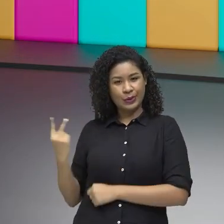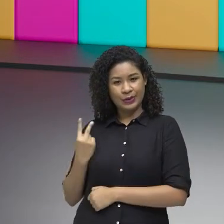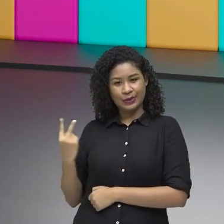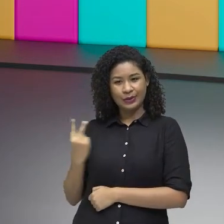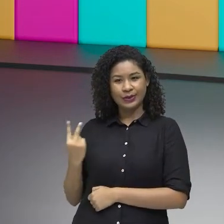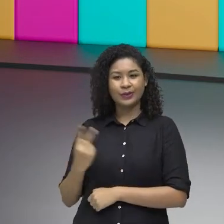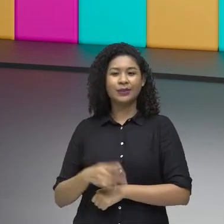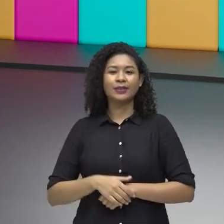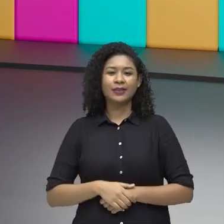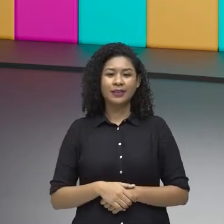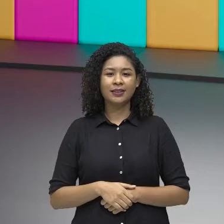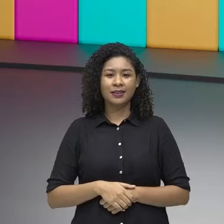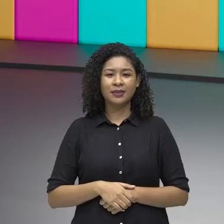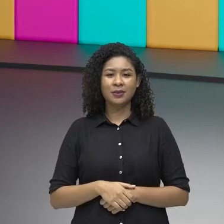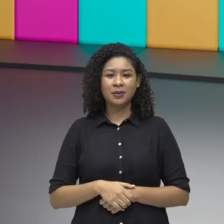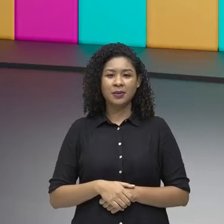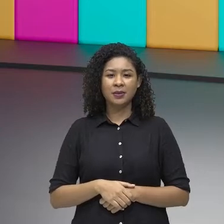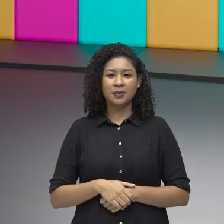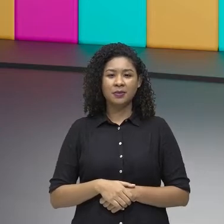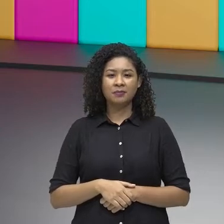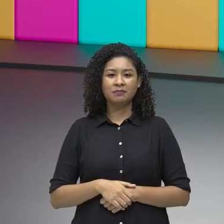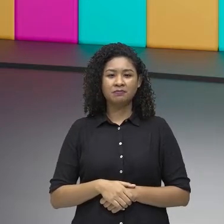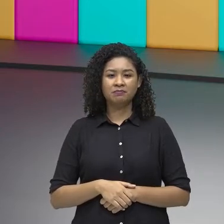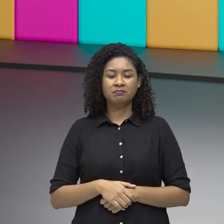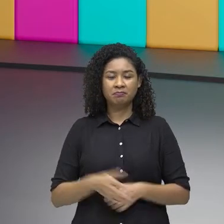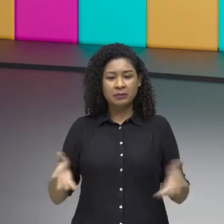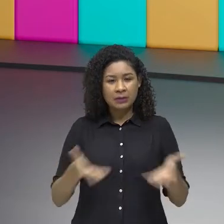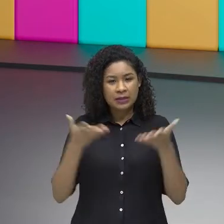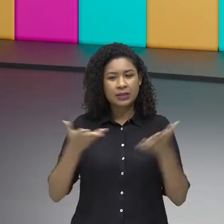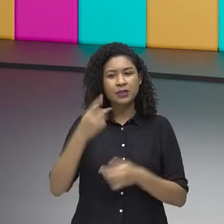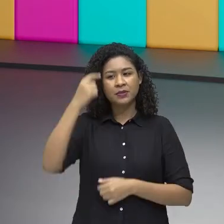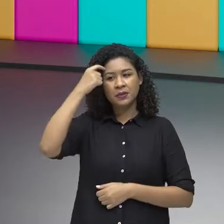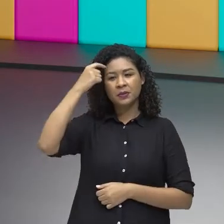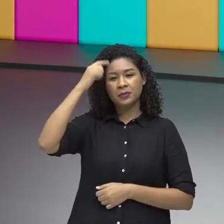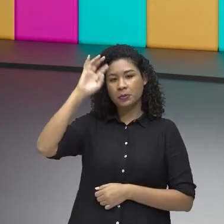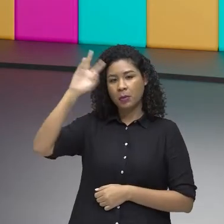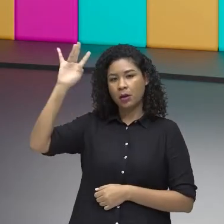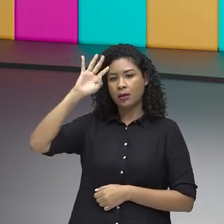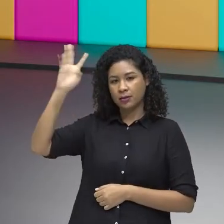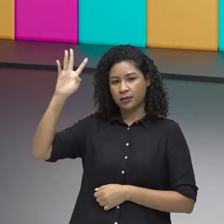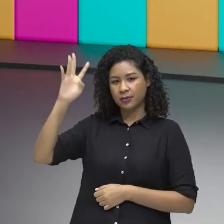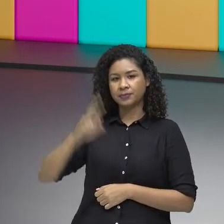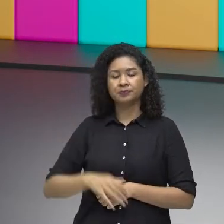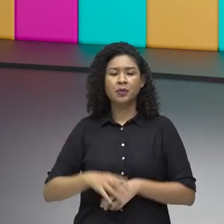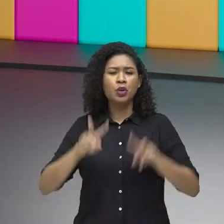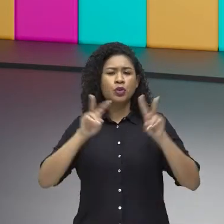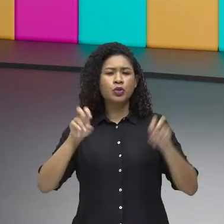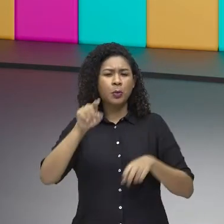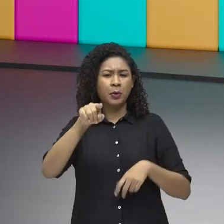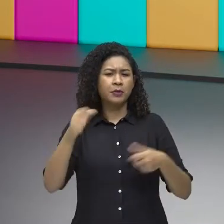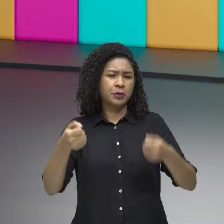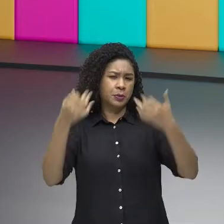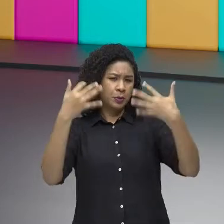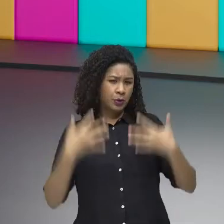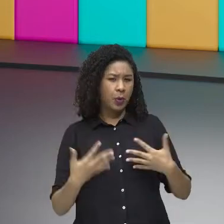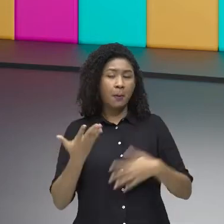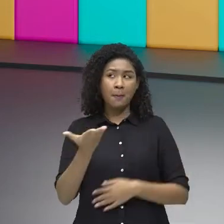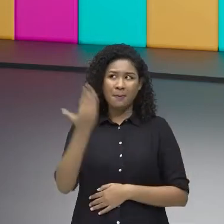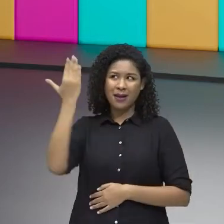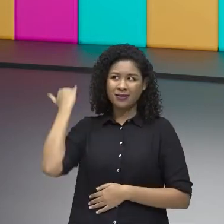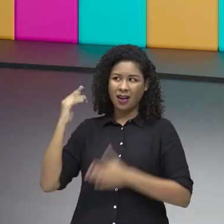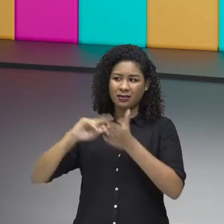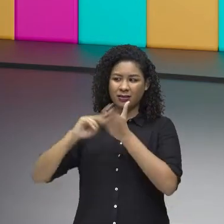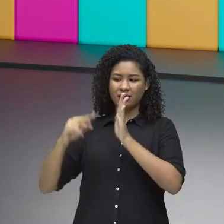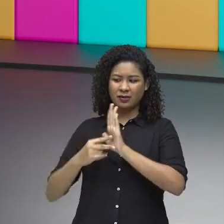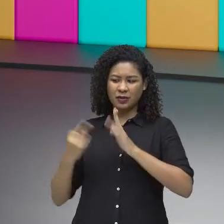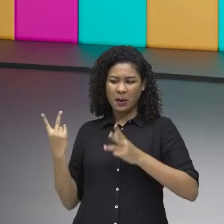para iluminar também um pouquinho essa nossa reflexão. E pensando no que você disse, Afonso, o passado ele não é uma prisão. O passado